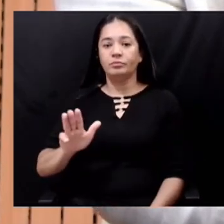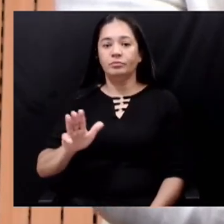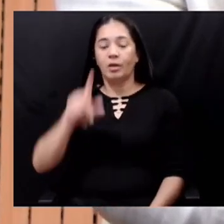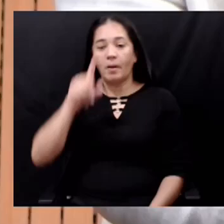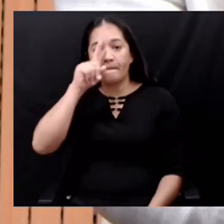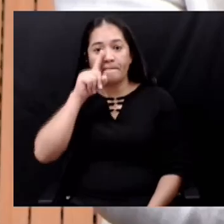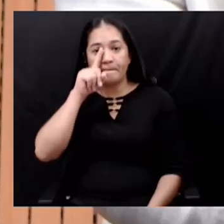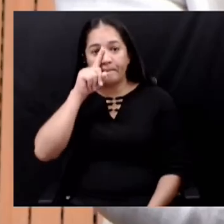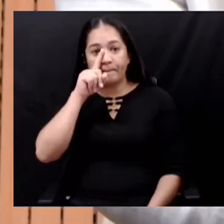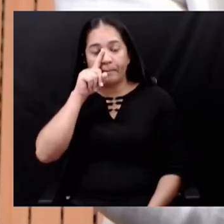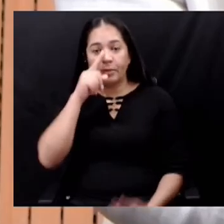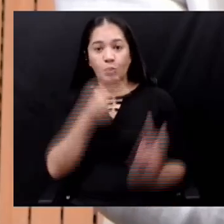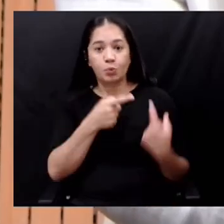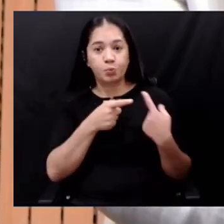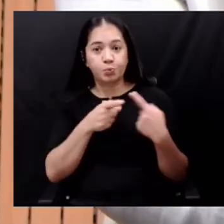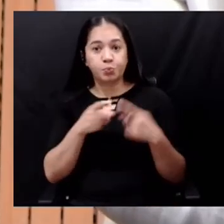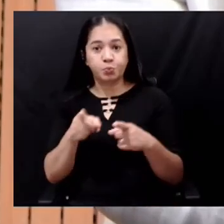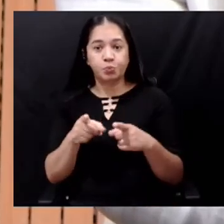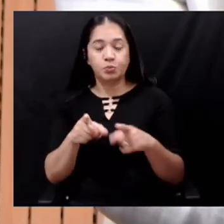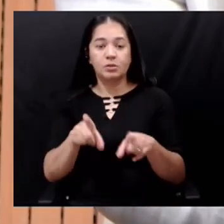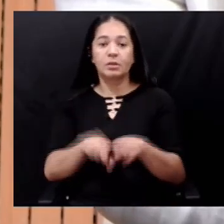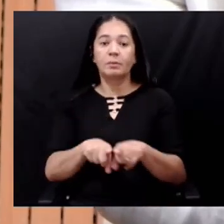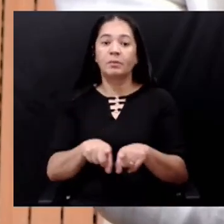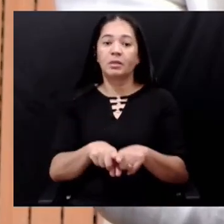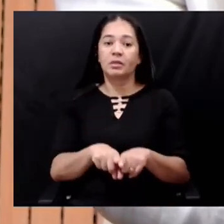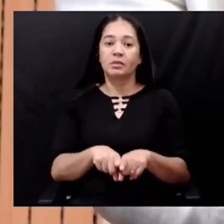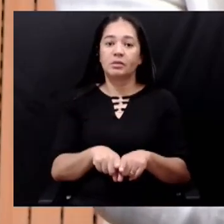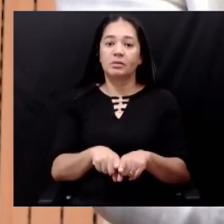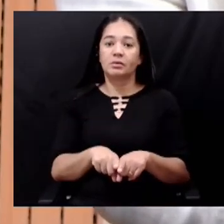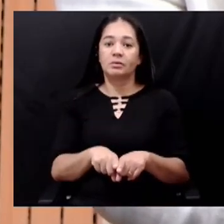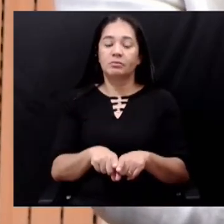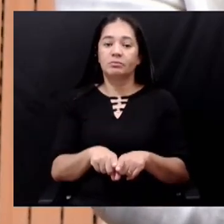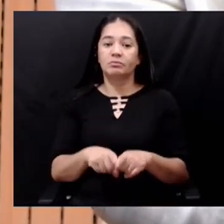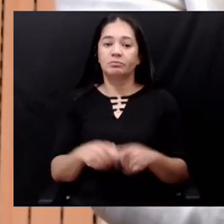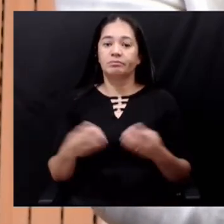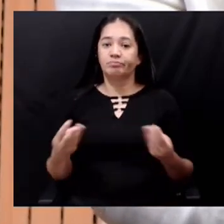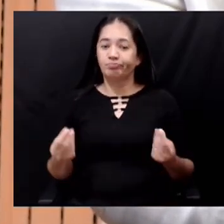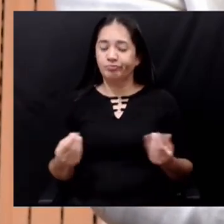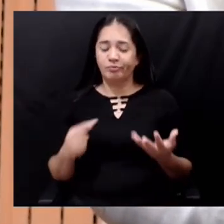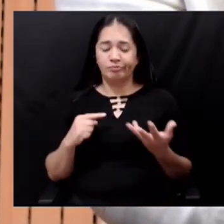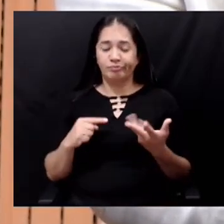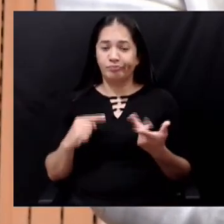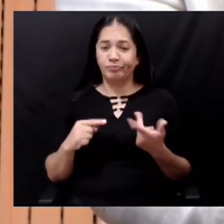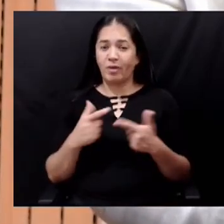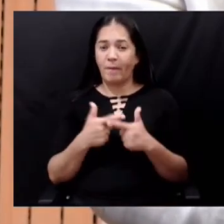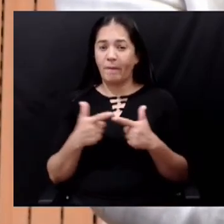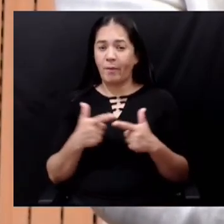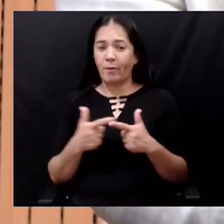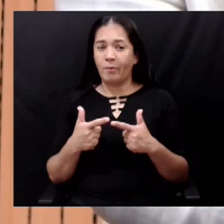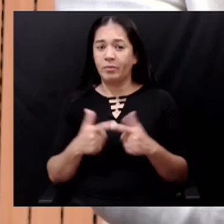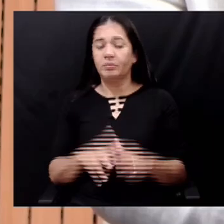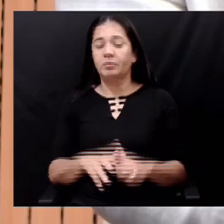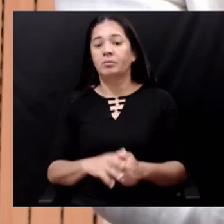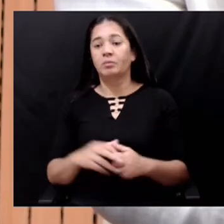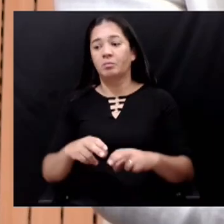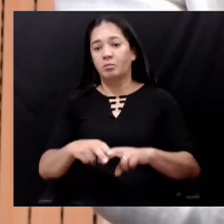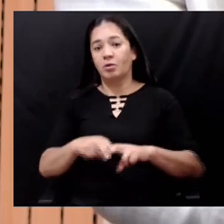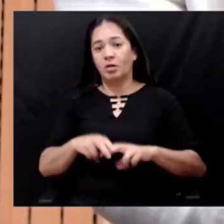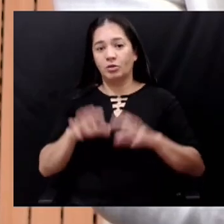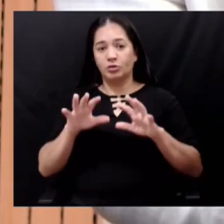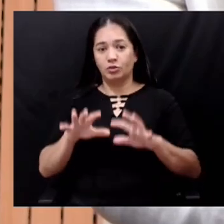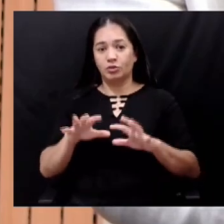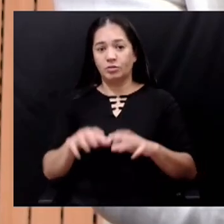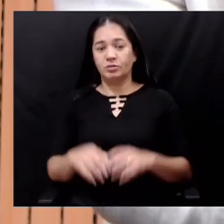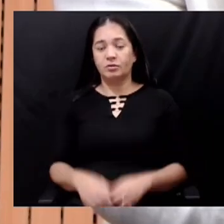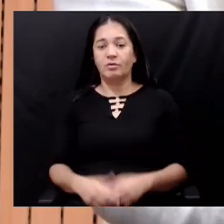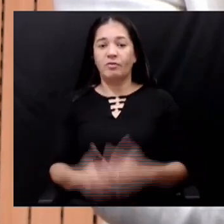ameaças, né, de impeachment o mandato do presidente por conta disso. Teve várias ameaças, não foi coisa